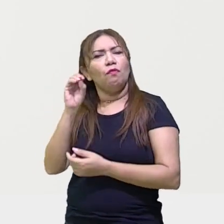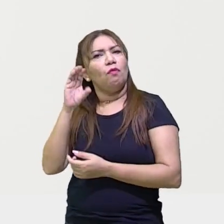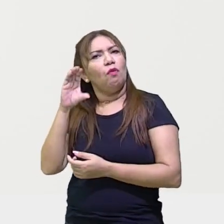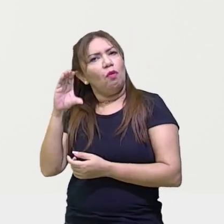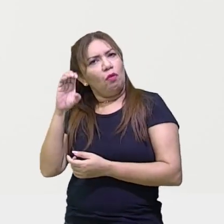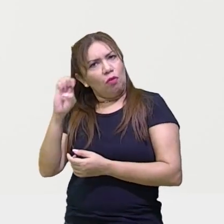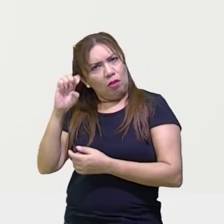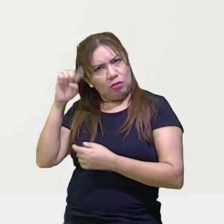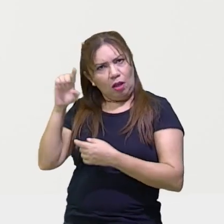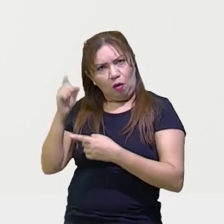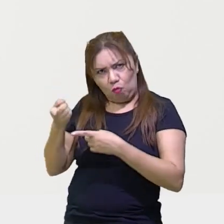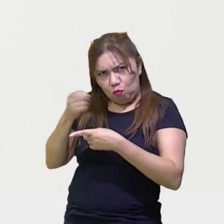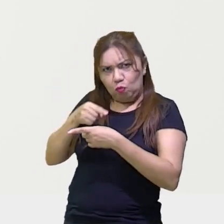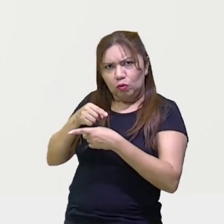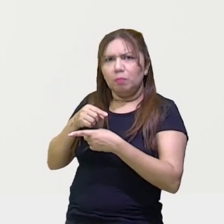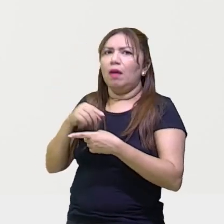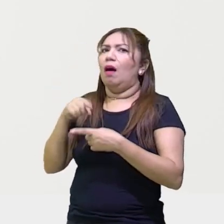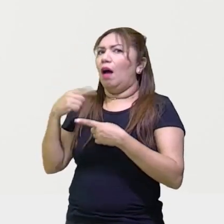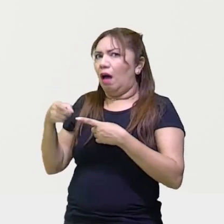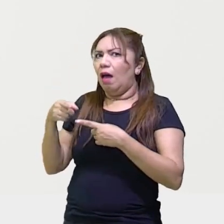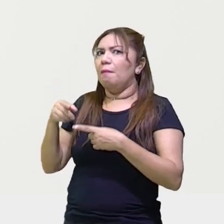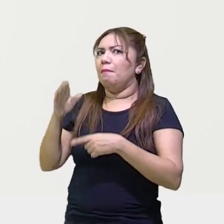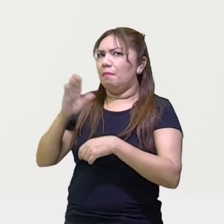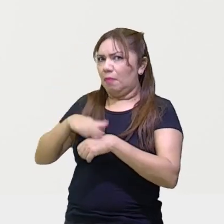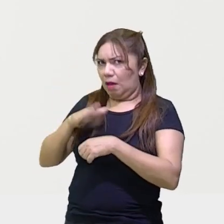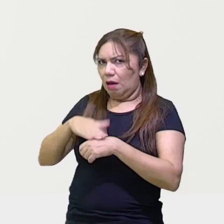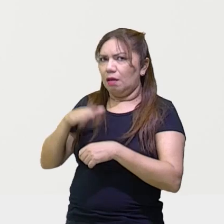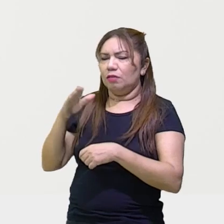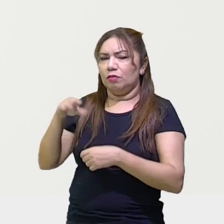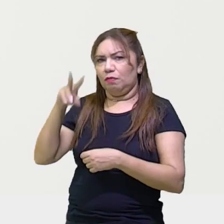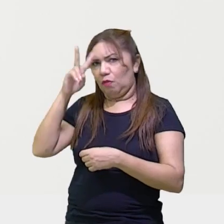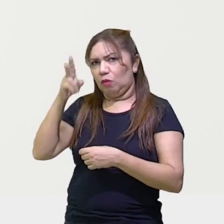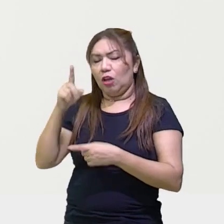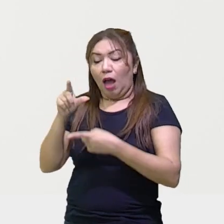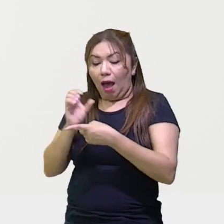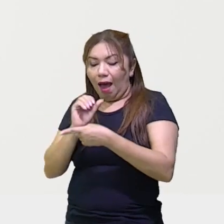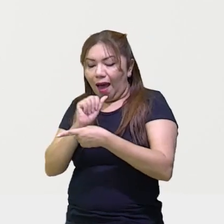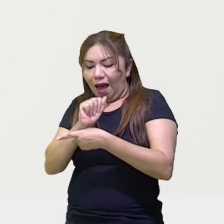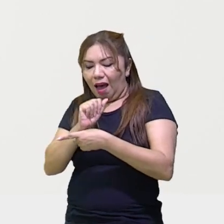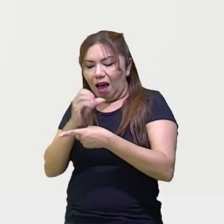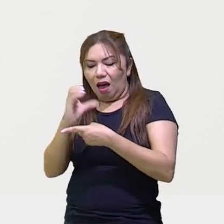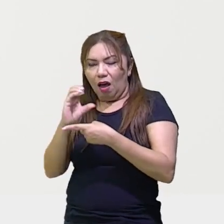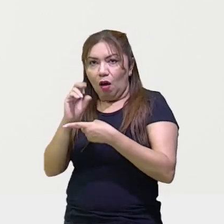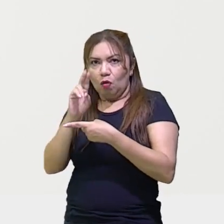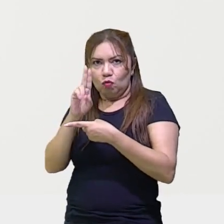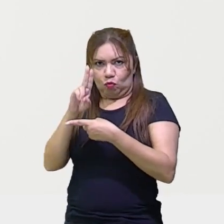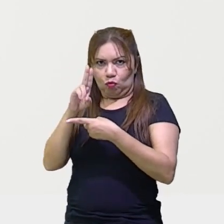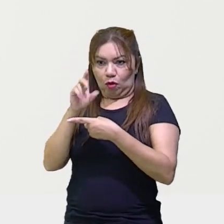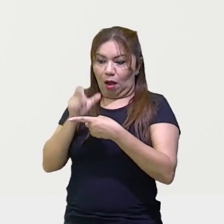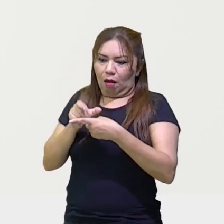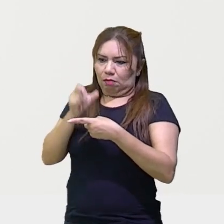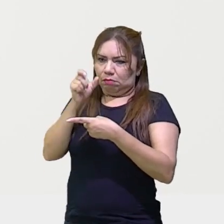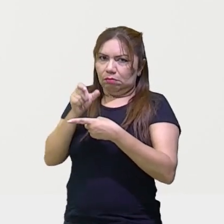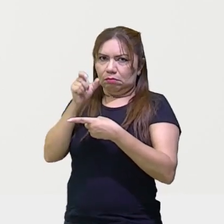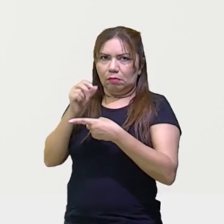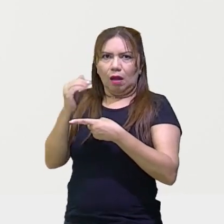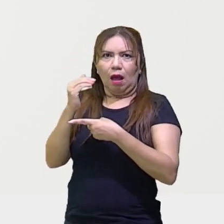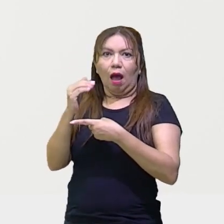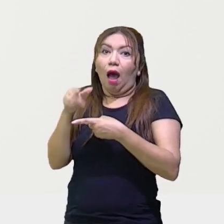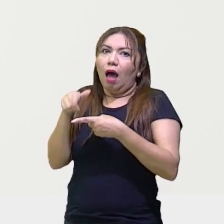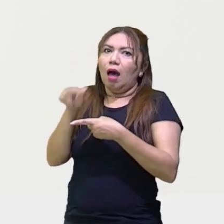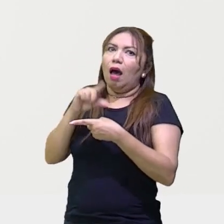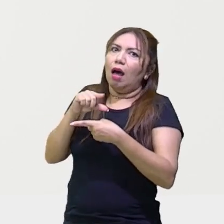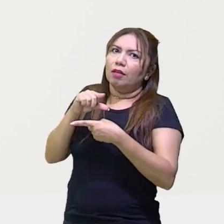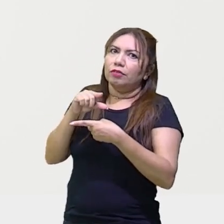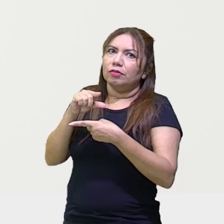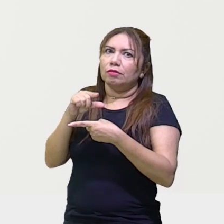mais forte. Açúcar é a penúltima sílaba. Fiquem espertos para isso, que depois a gente vai entender a regra